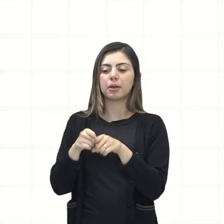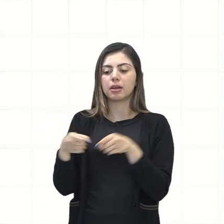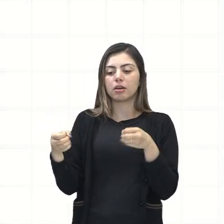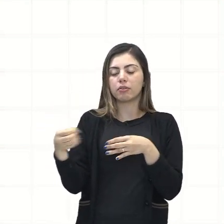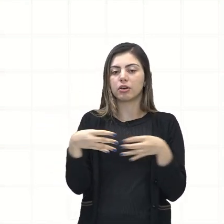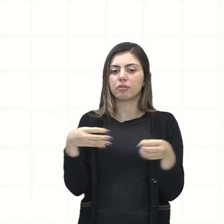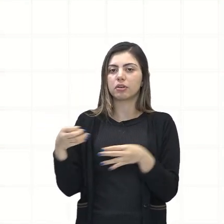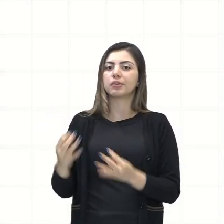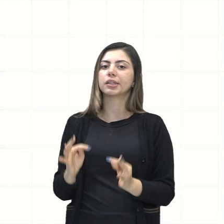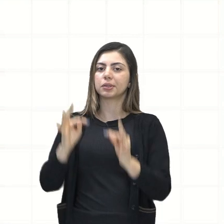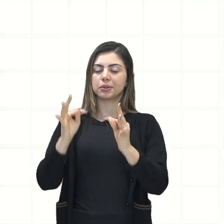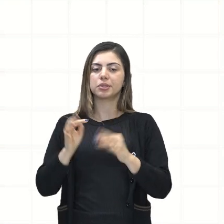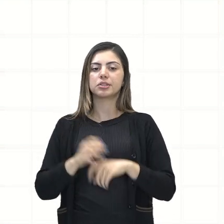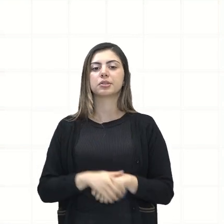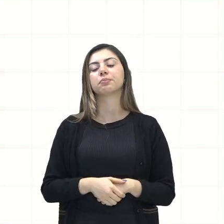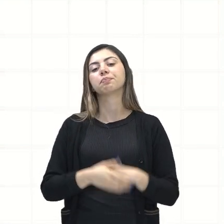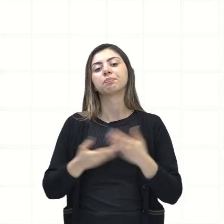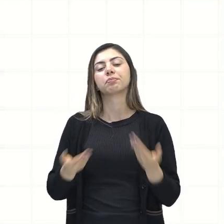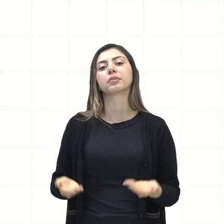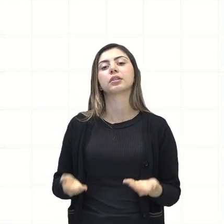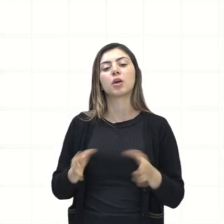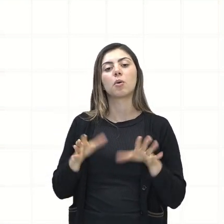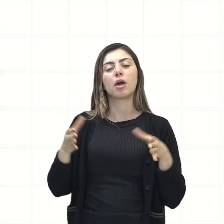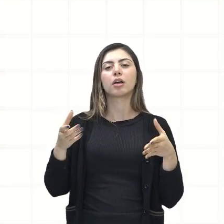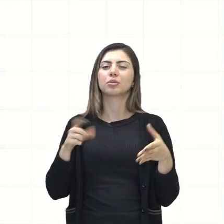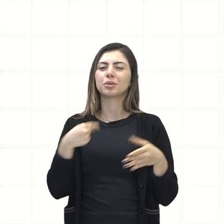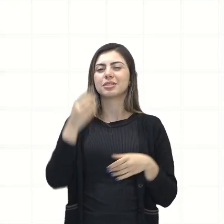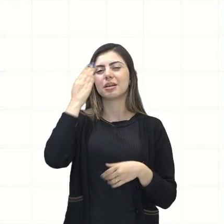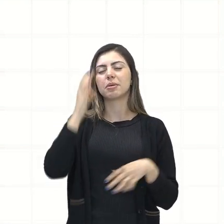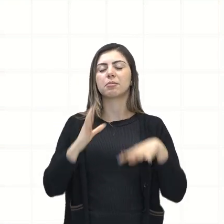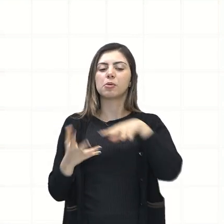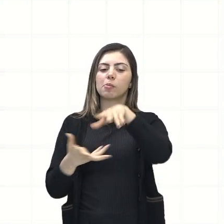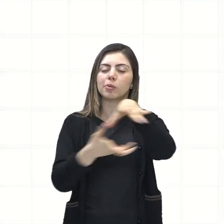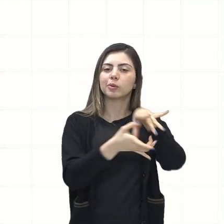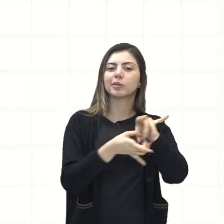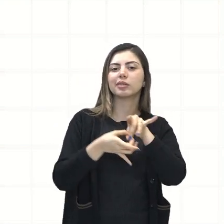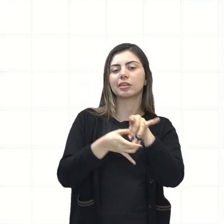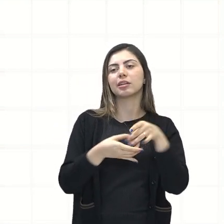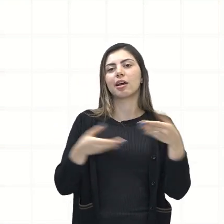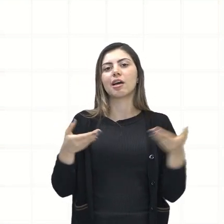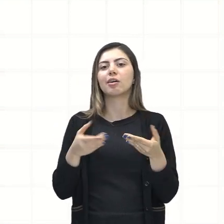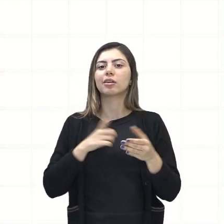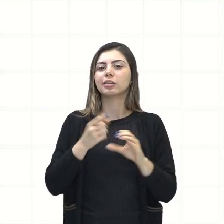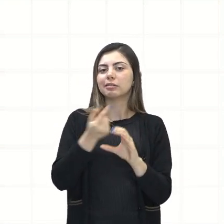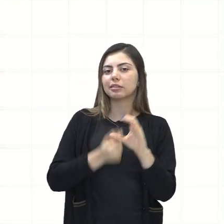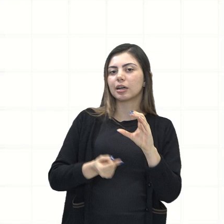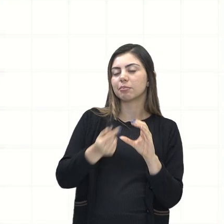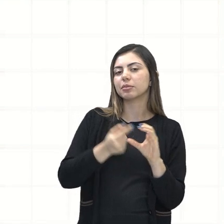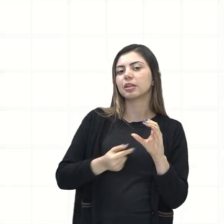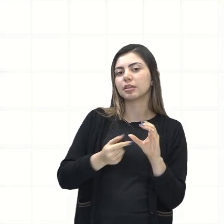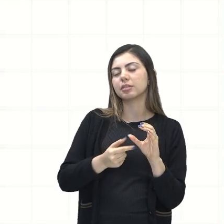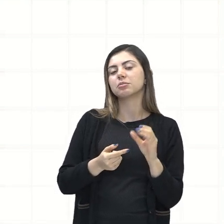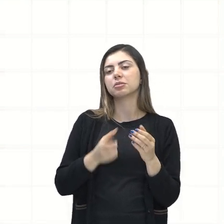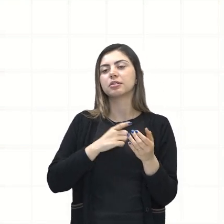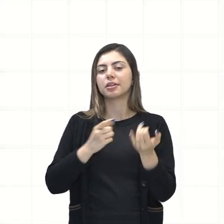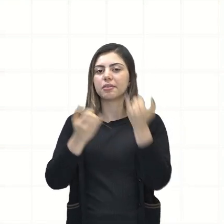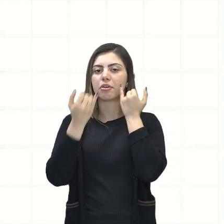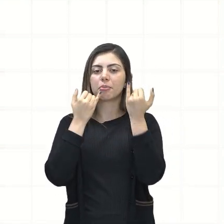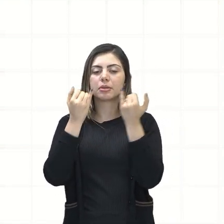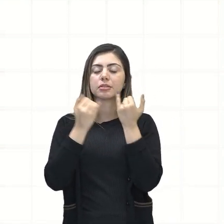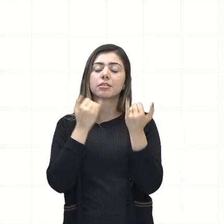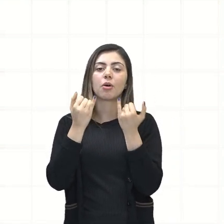inovação. Dentro desse contexto de um mundo globalizado, nessa fase do capitalismo tida como informacional, né,